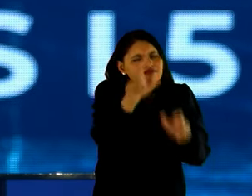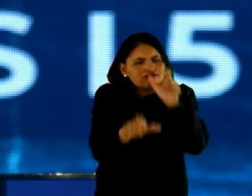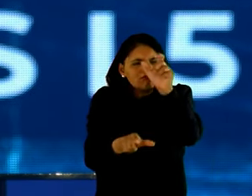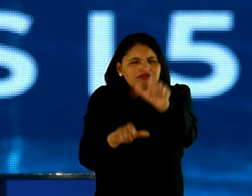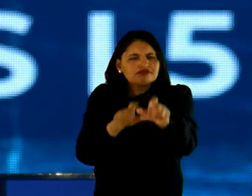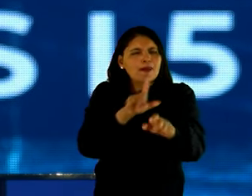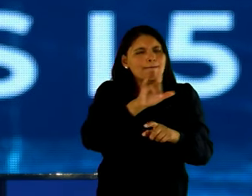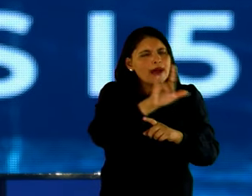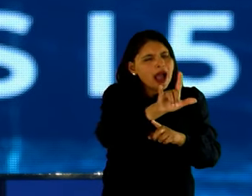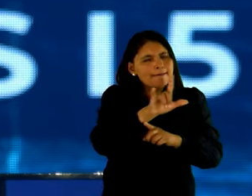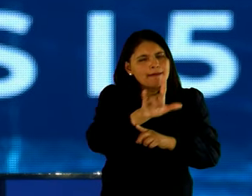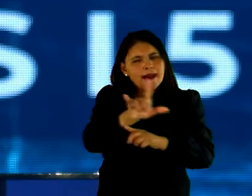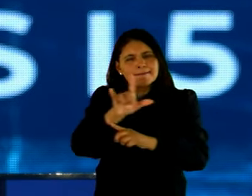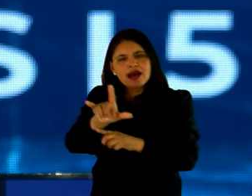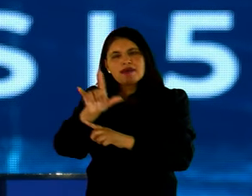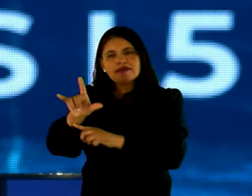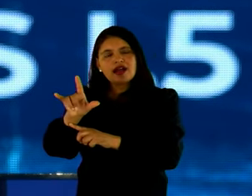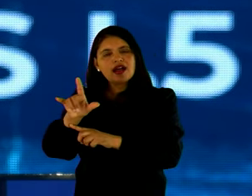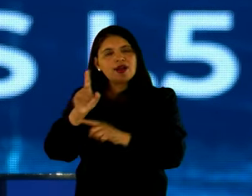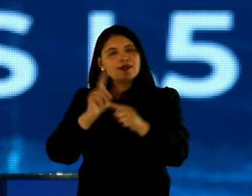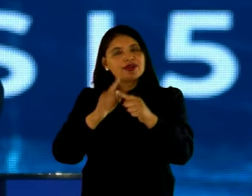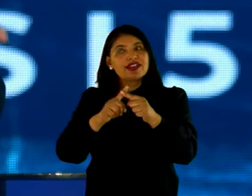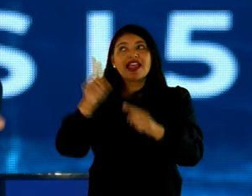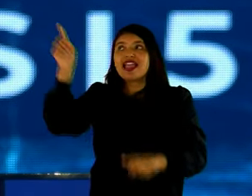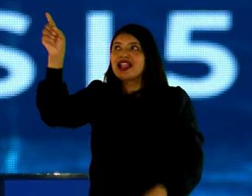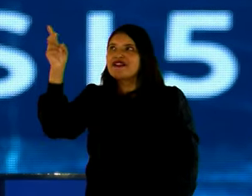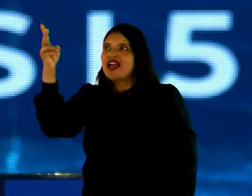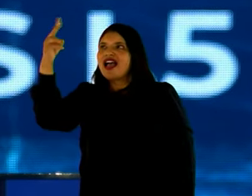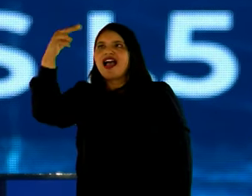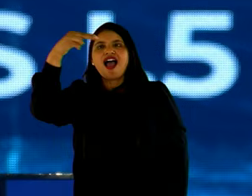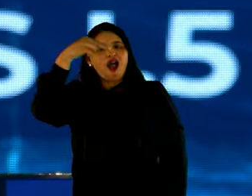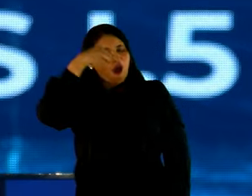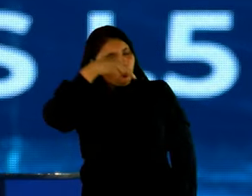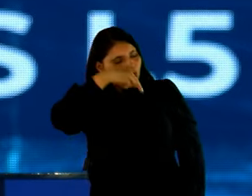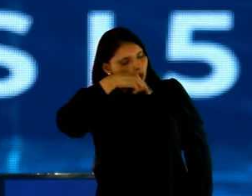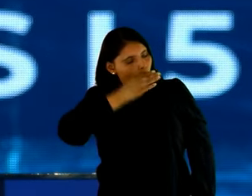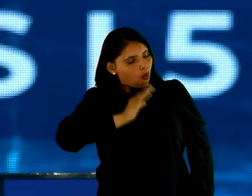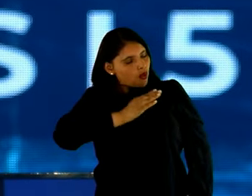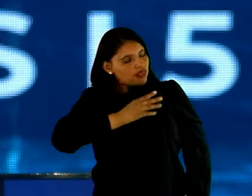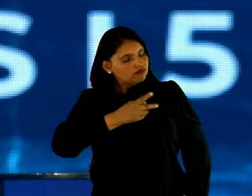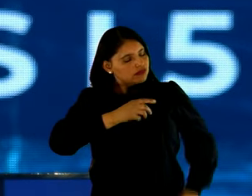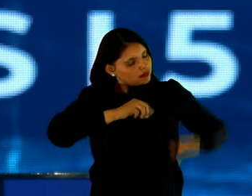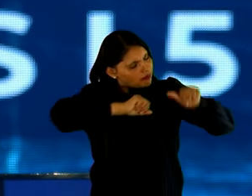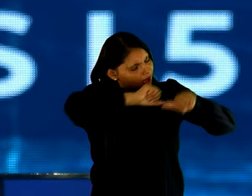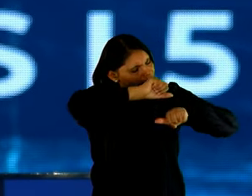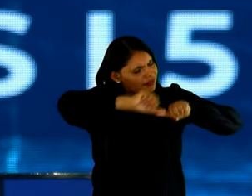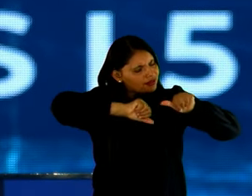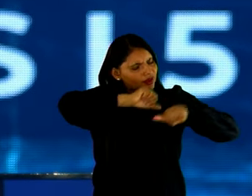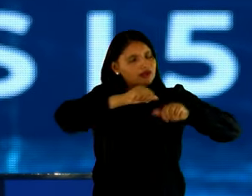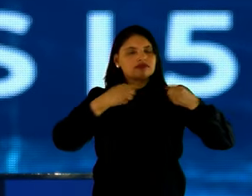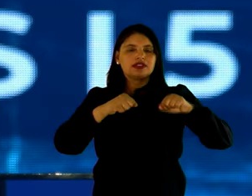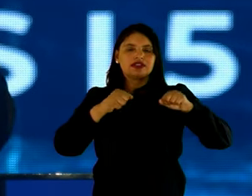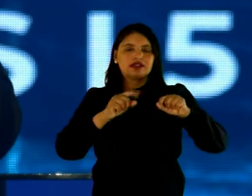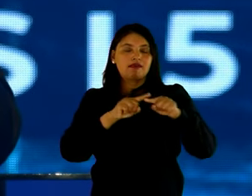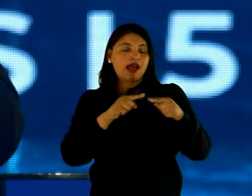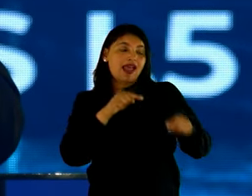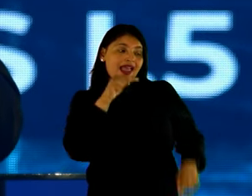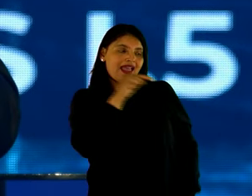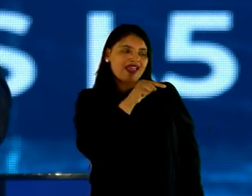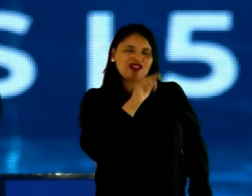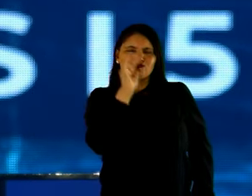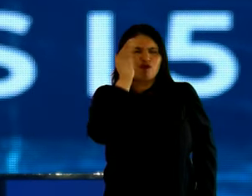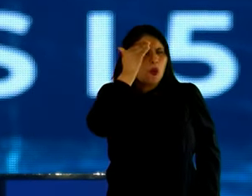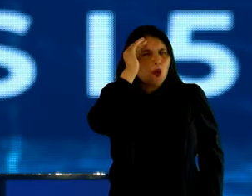pessoa. Ele quer transformar o coração. Porque se ele transformar o coração, ele transforma o resto. Só que Jonas não entendia,